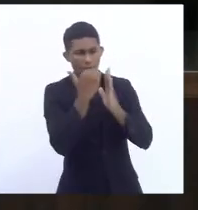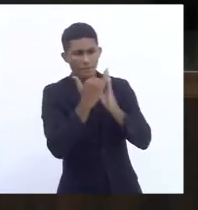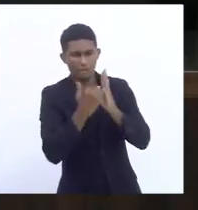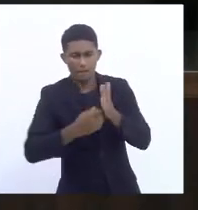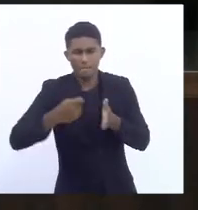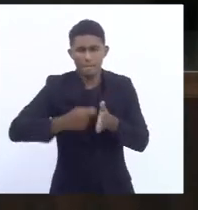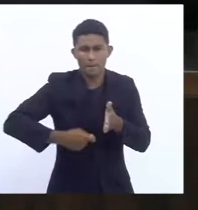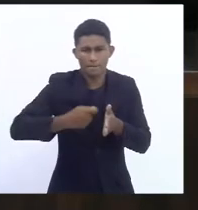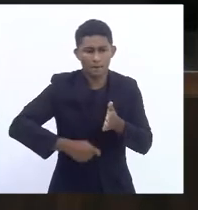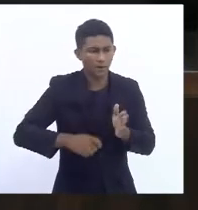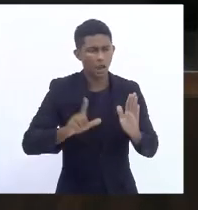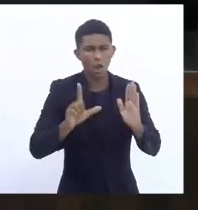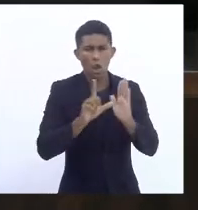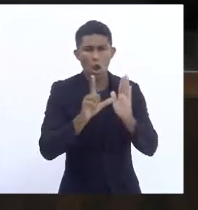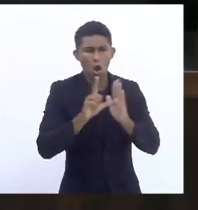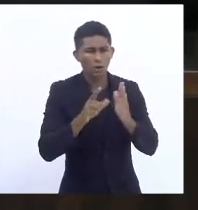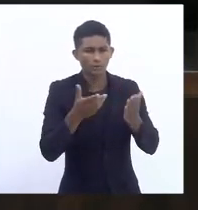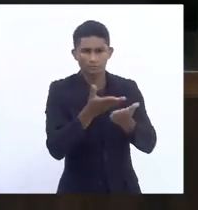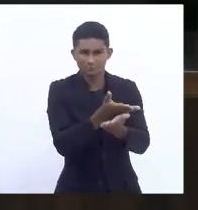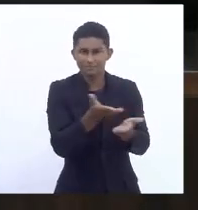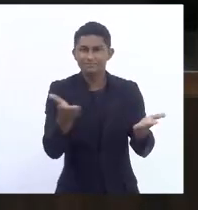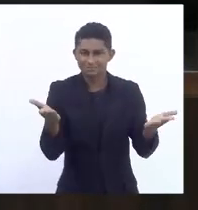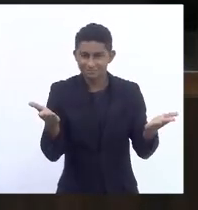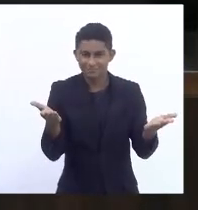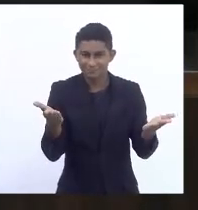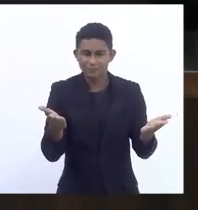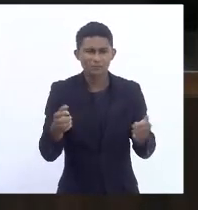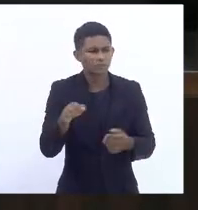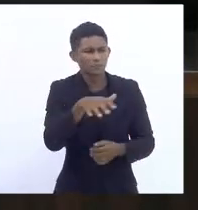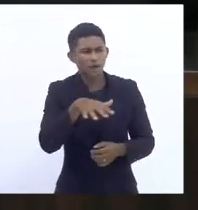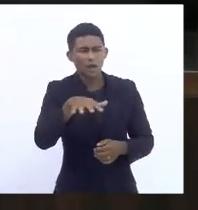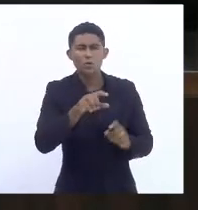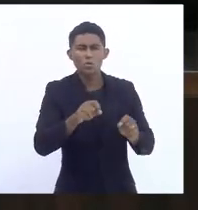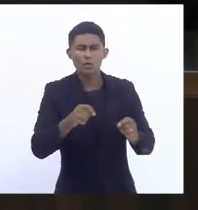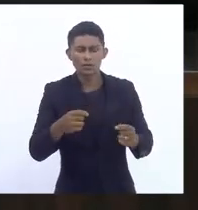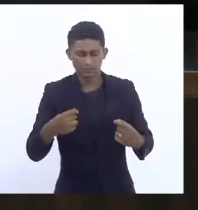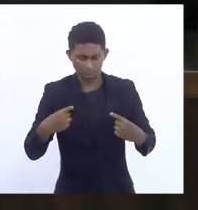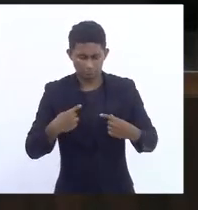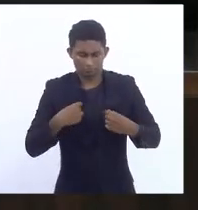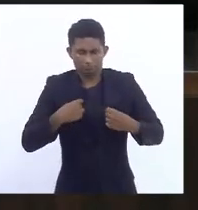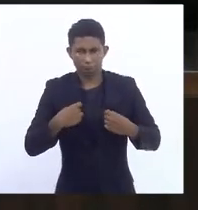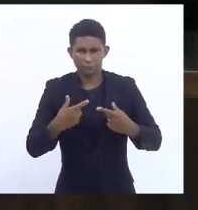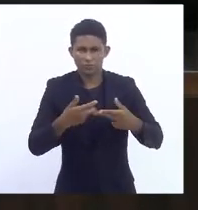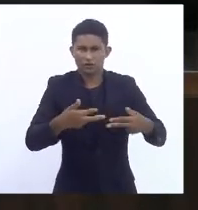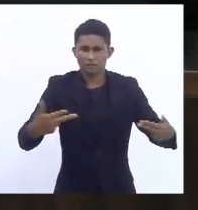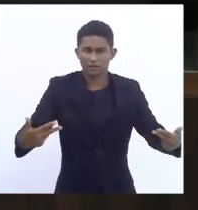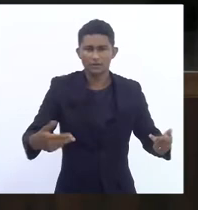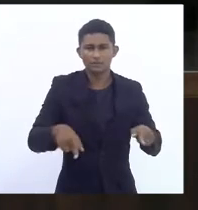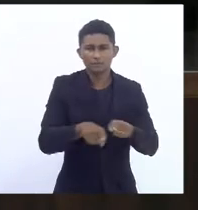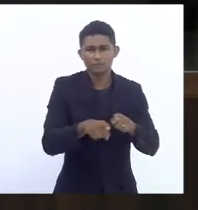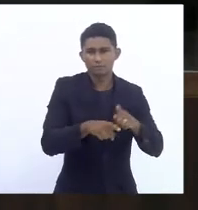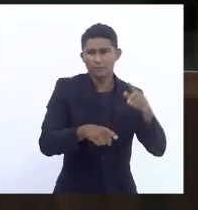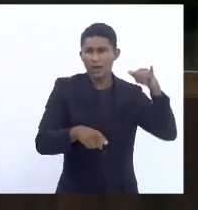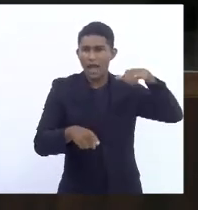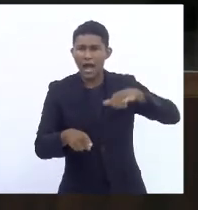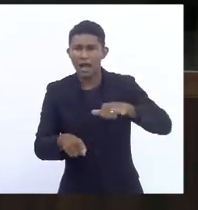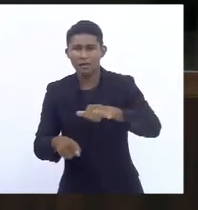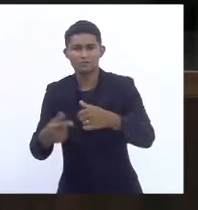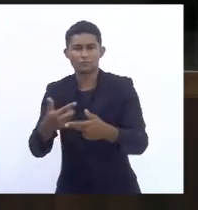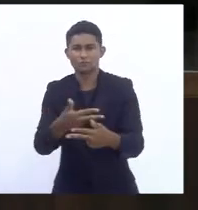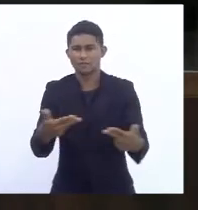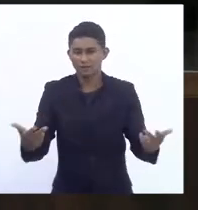fabricantes e produtos têxteis de confecções e aviamentos nas condições que especifica.